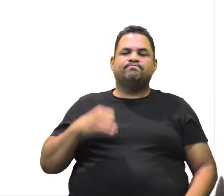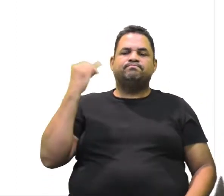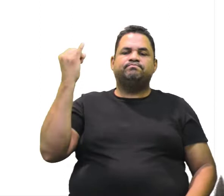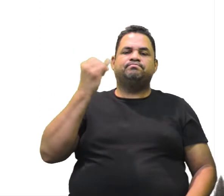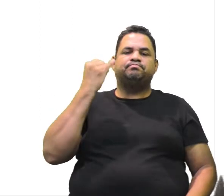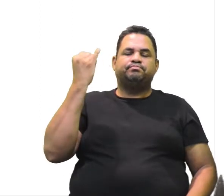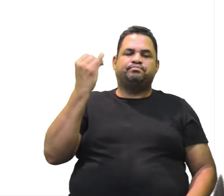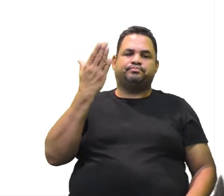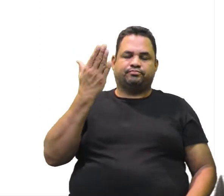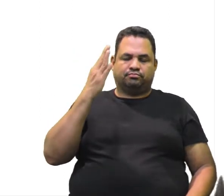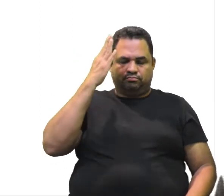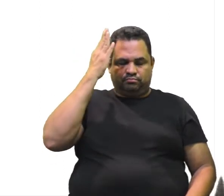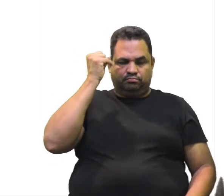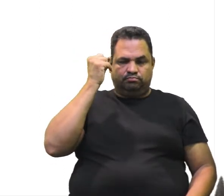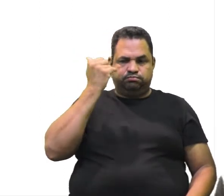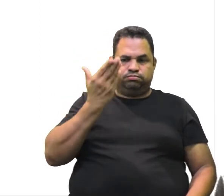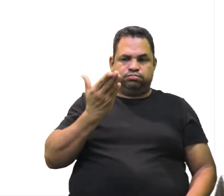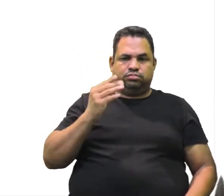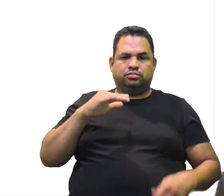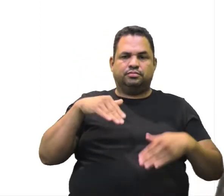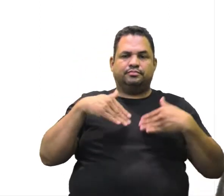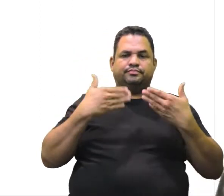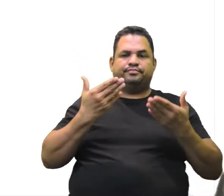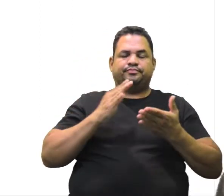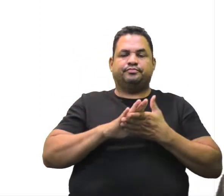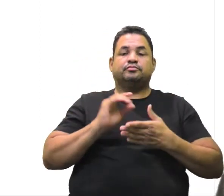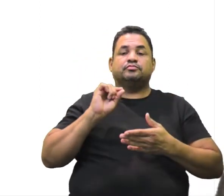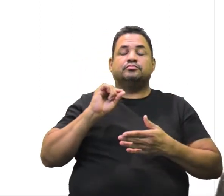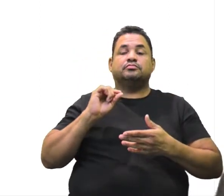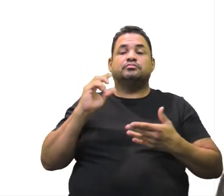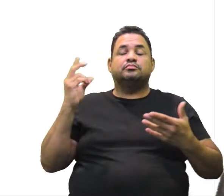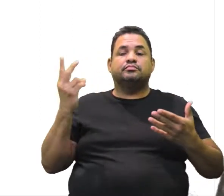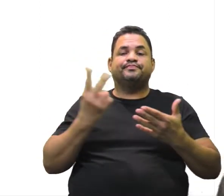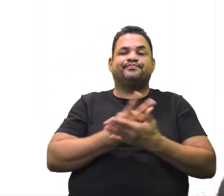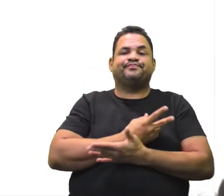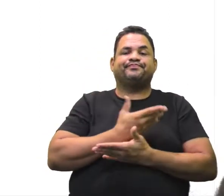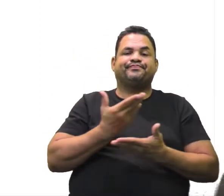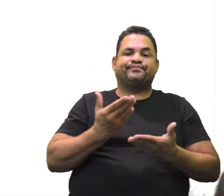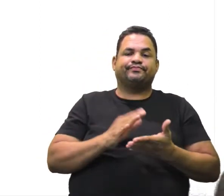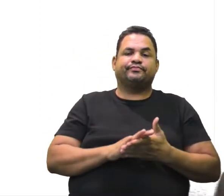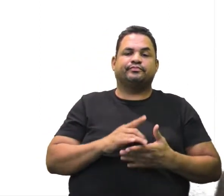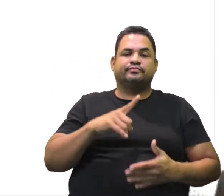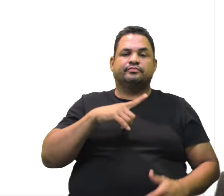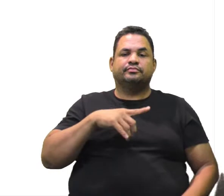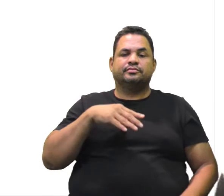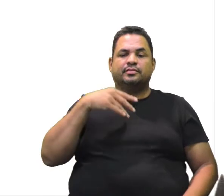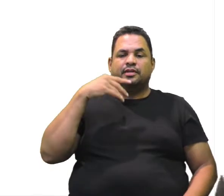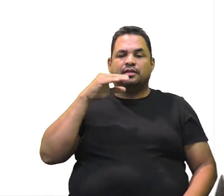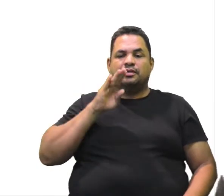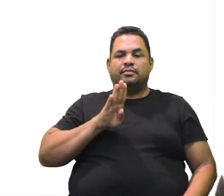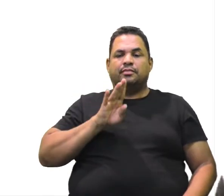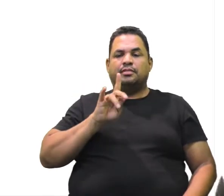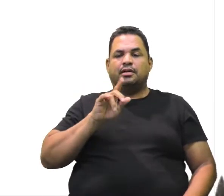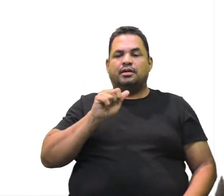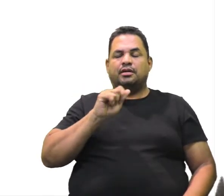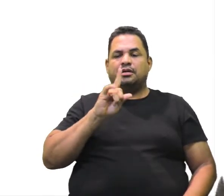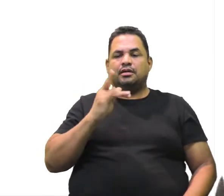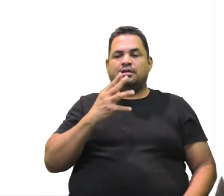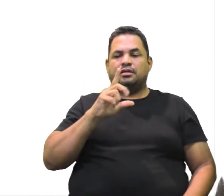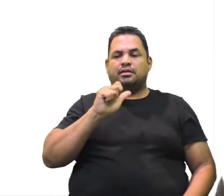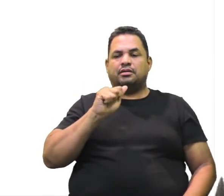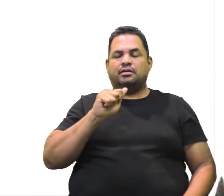muito importante saber quais são os fatores. E nós temos a barrilha, né, que é o carbonato de sódio,